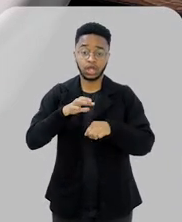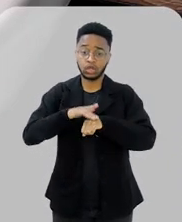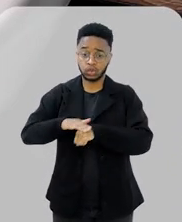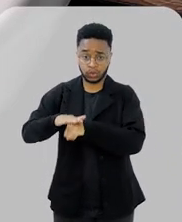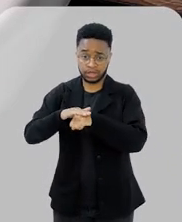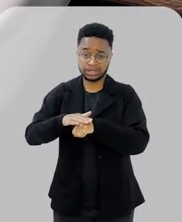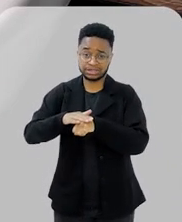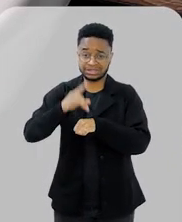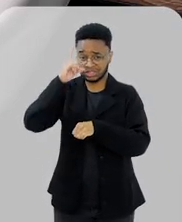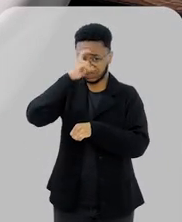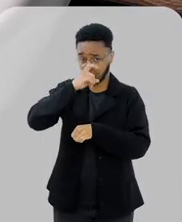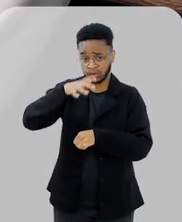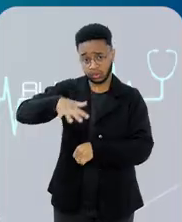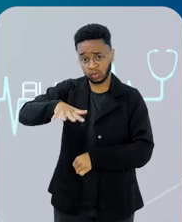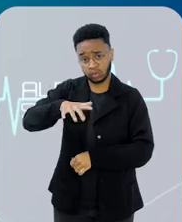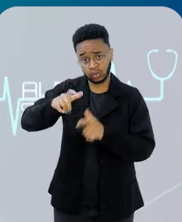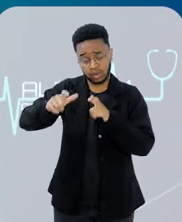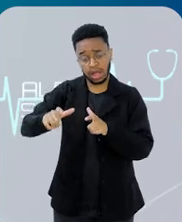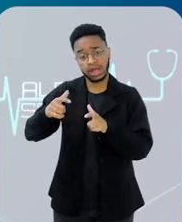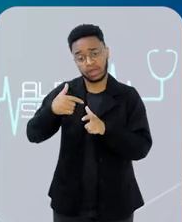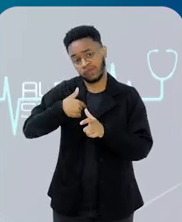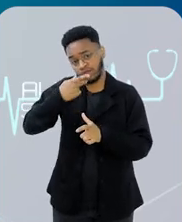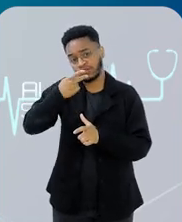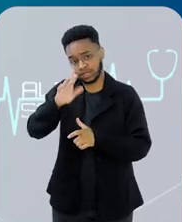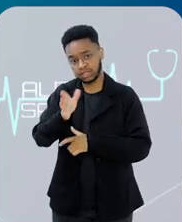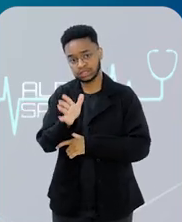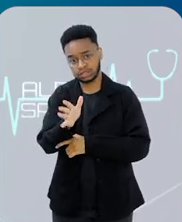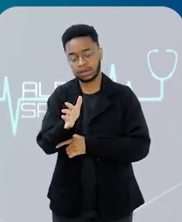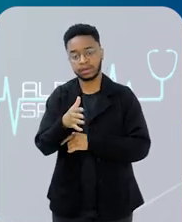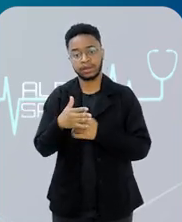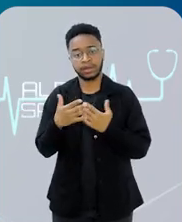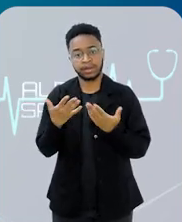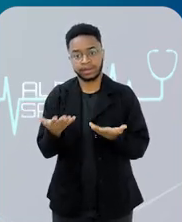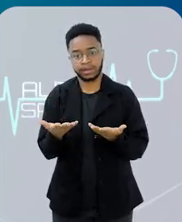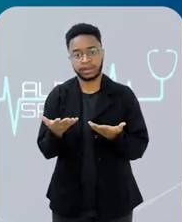Doenças, complicações locais, então essas que eu acabei falando, né?